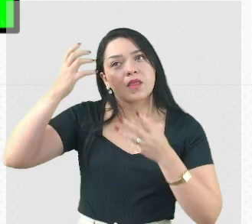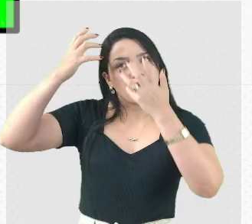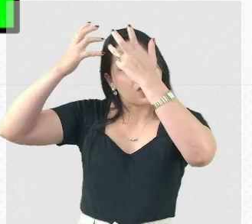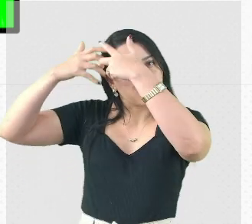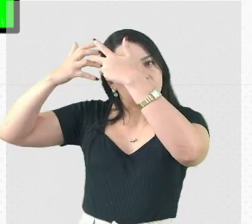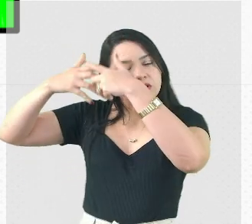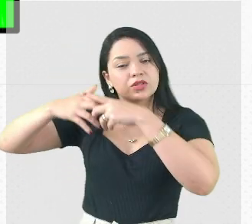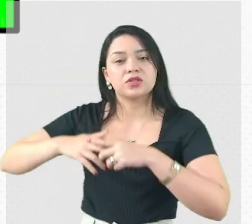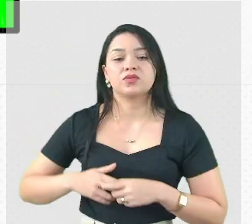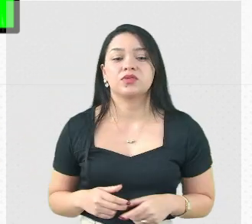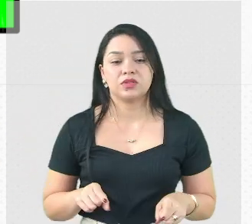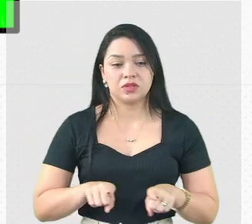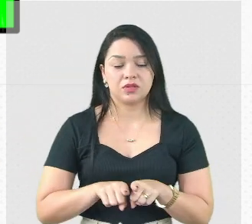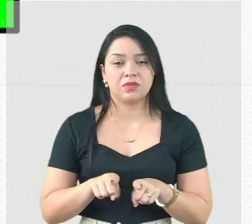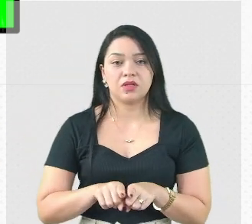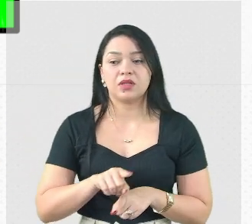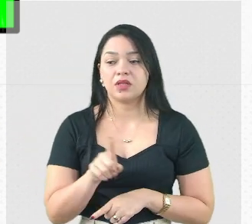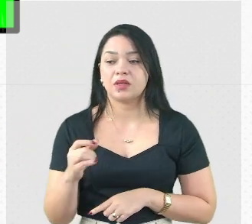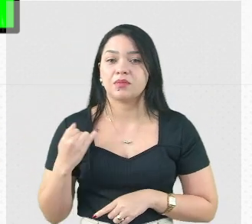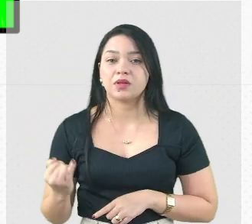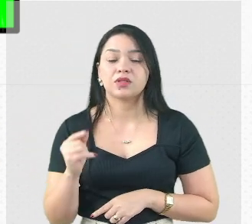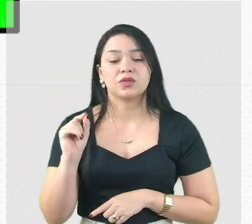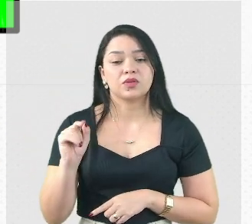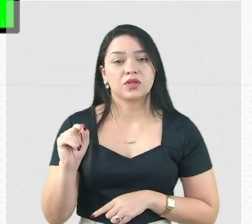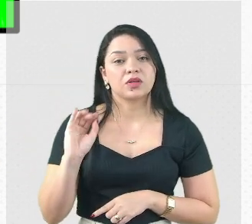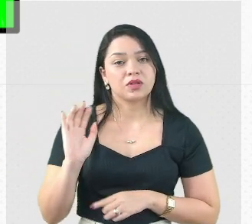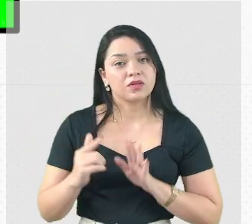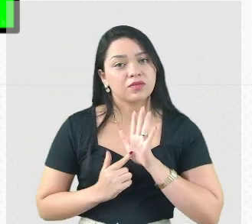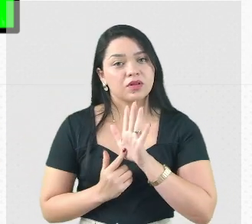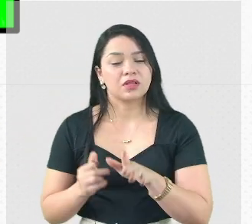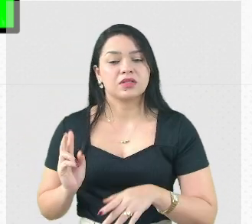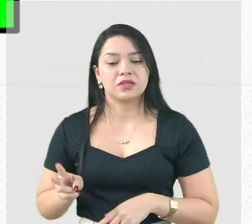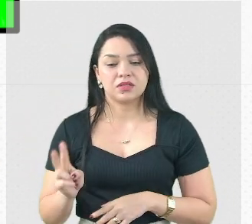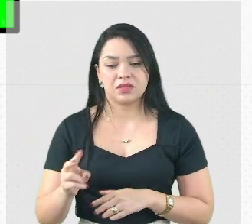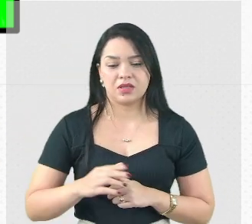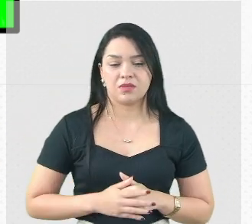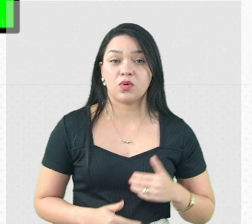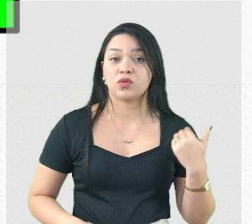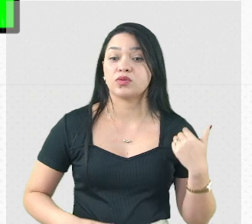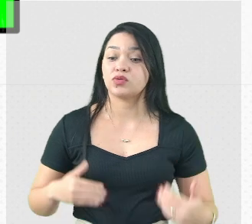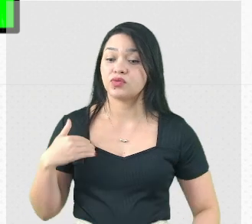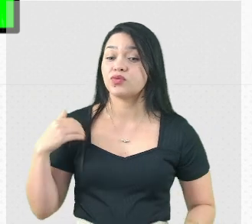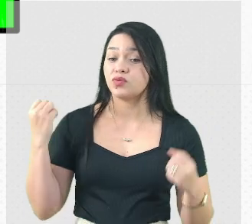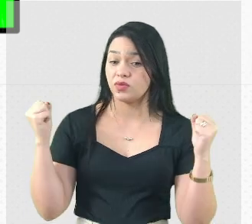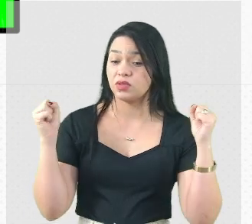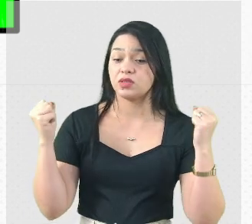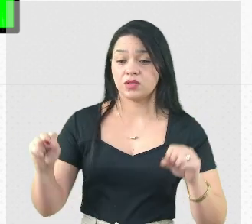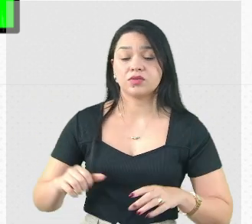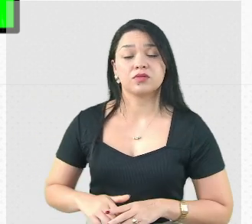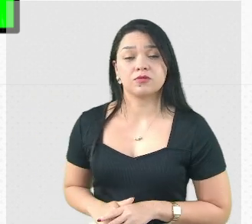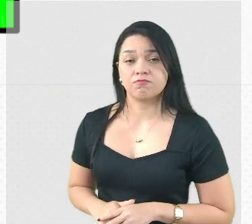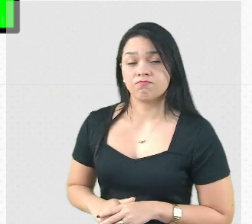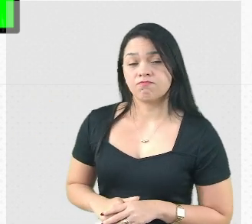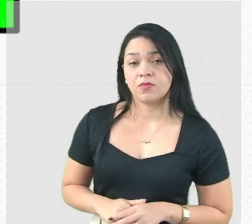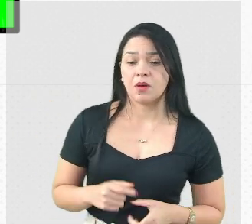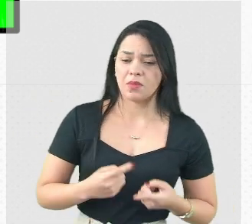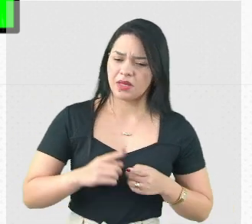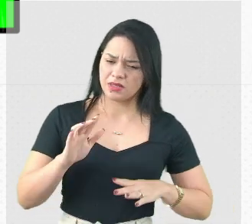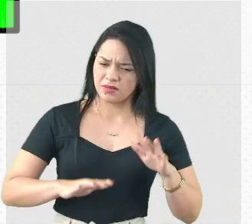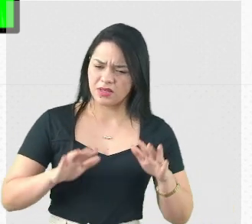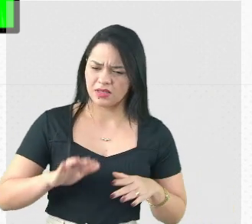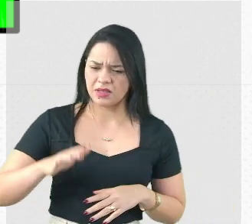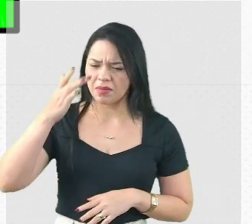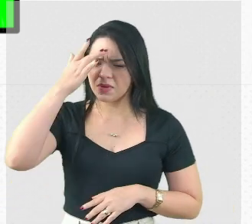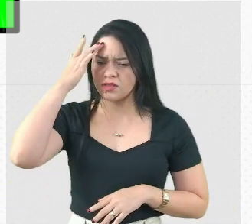cognitivos e, por último, e não menos importante, mas eu gosto de colocar sempre por último, os benefícios físicos. Porque às vezes as